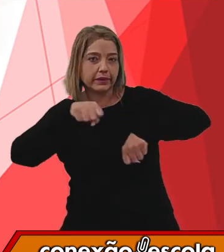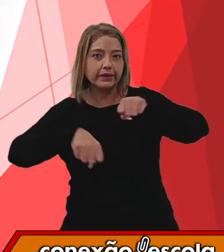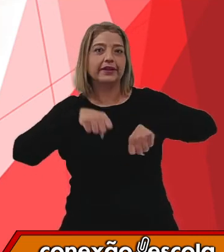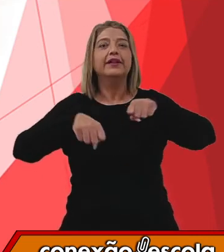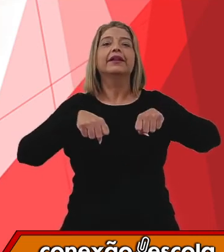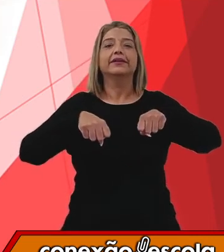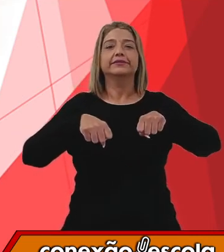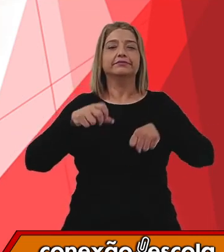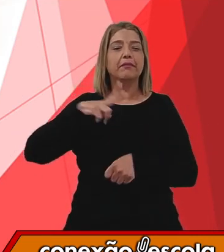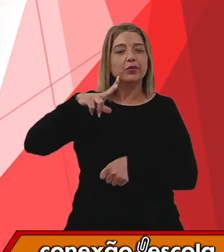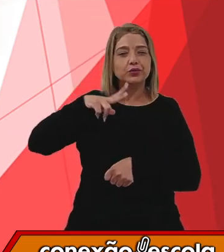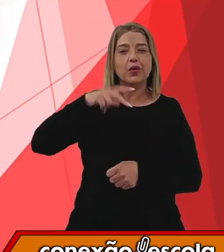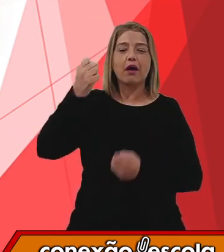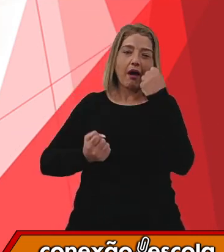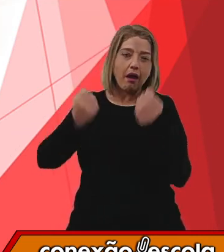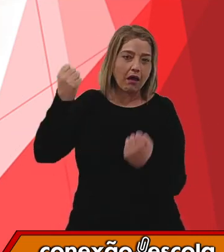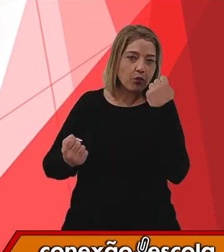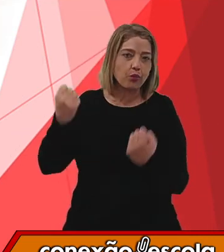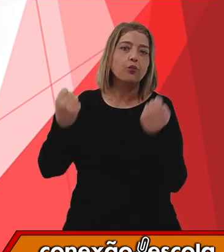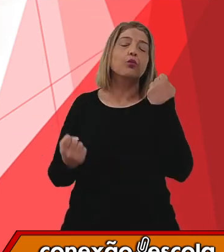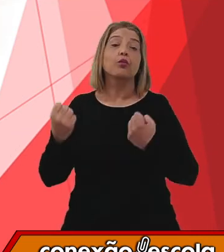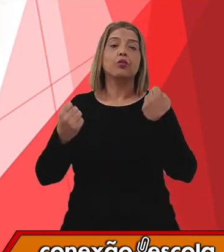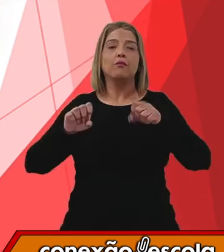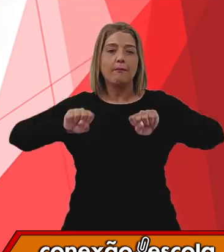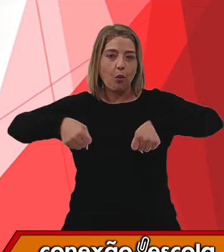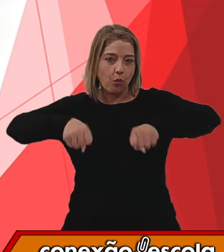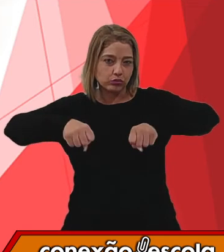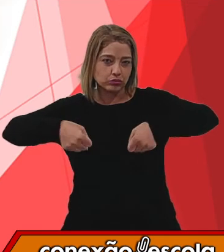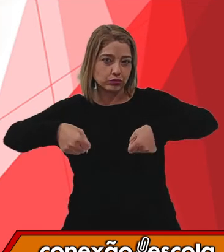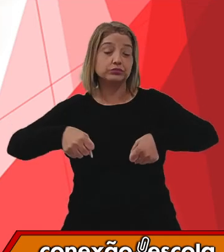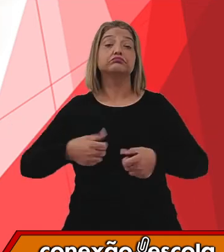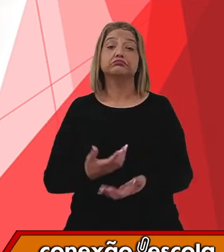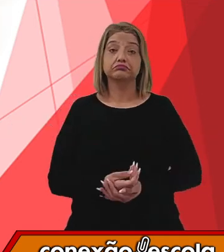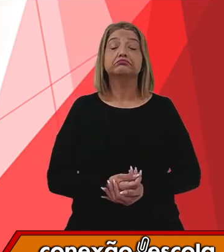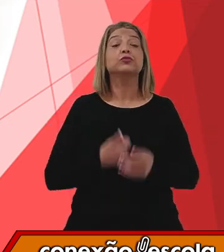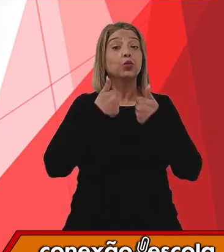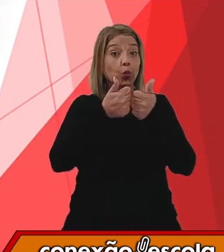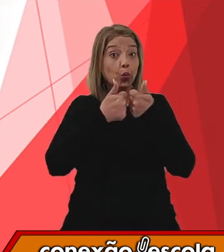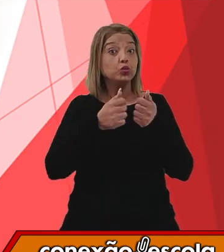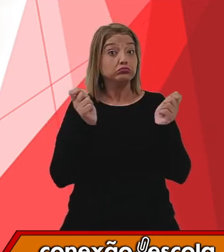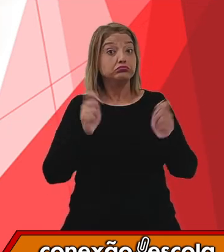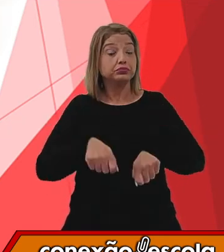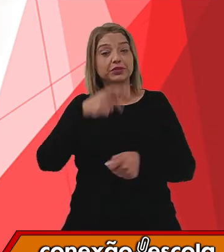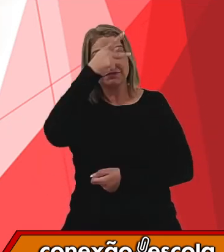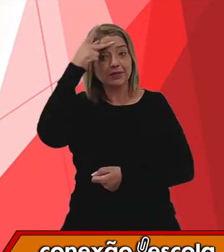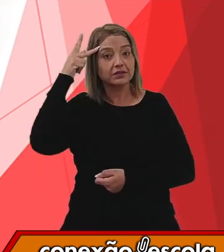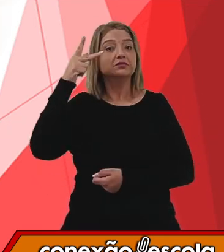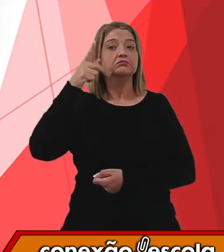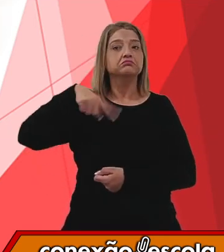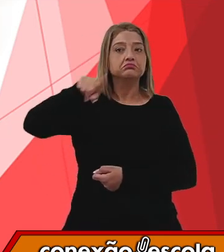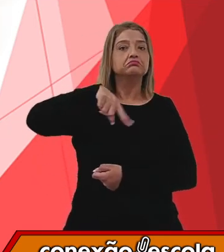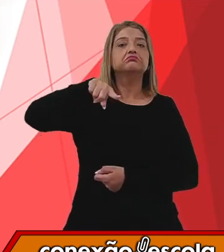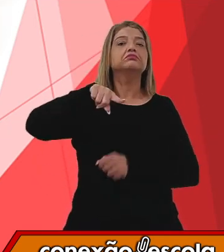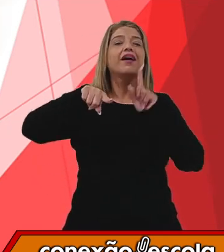veículos particulares, que são os carros e as motos, ônibus, que pode ser o convencional,